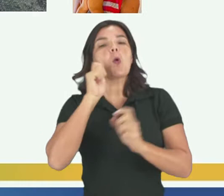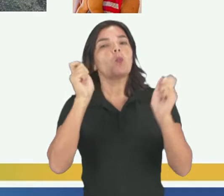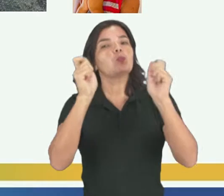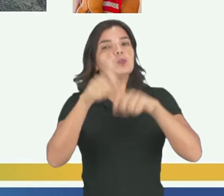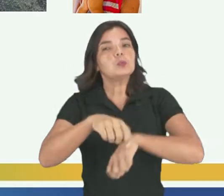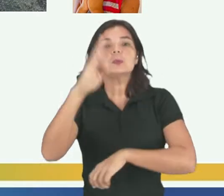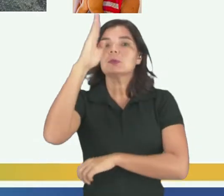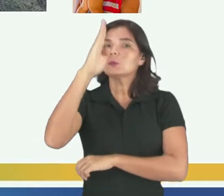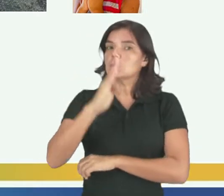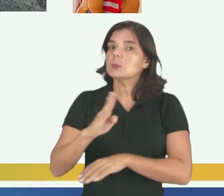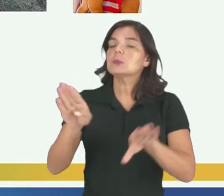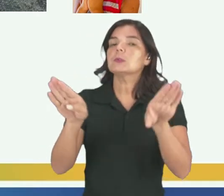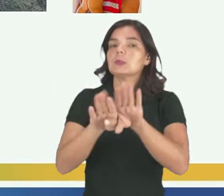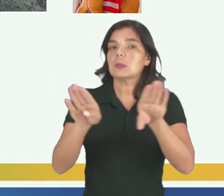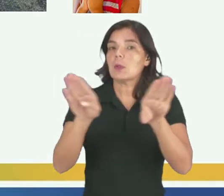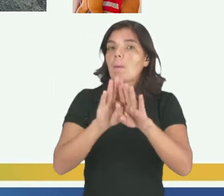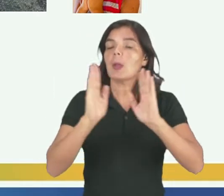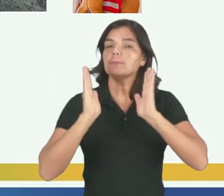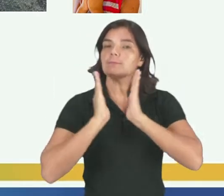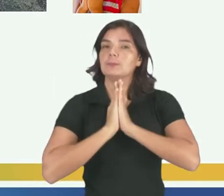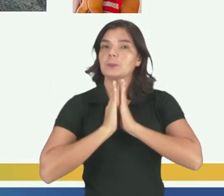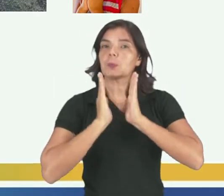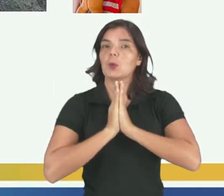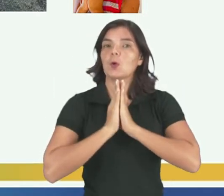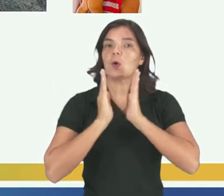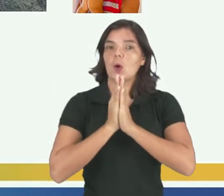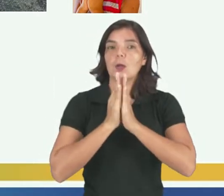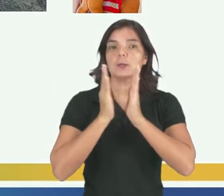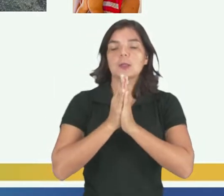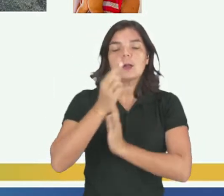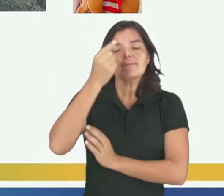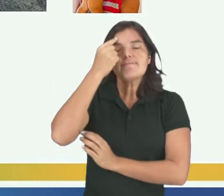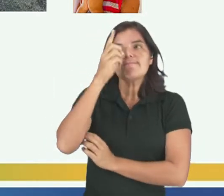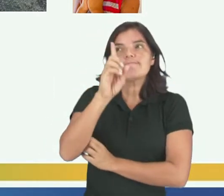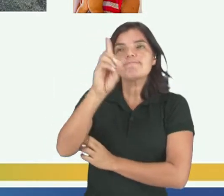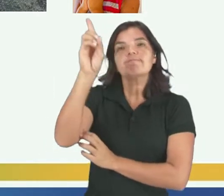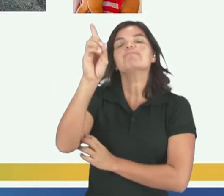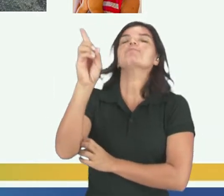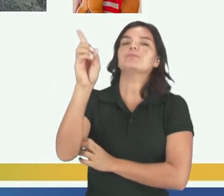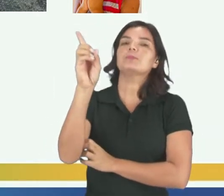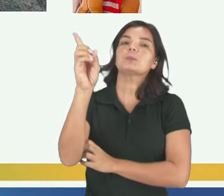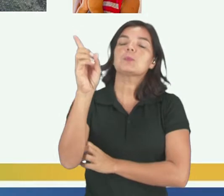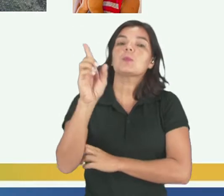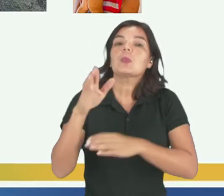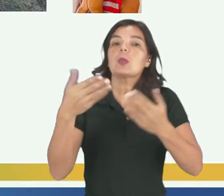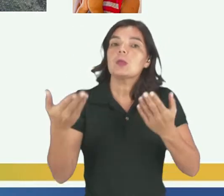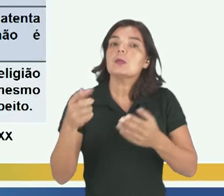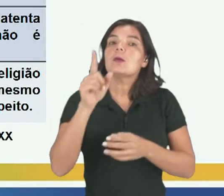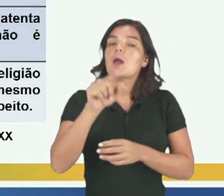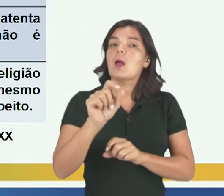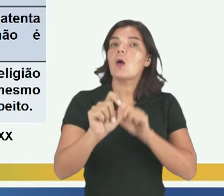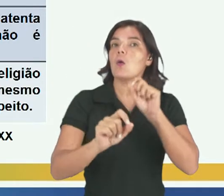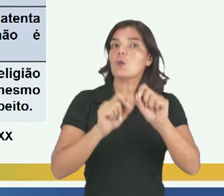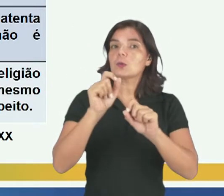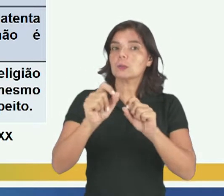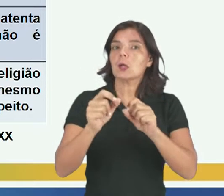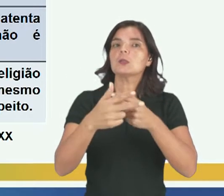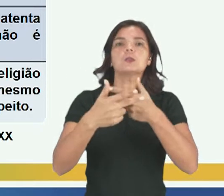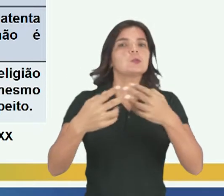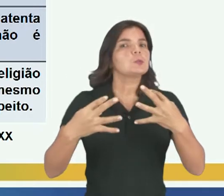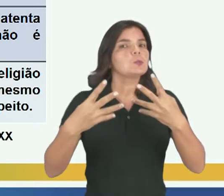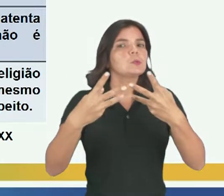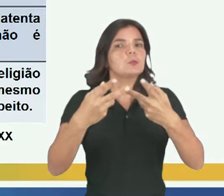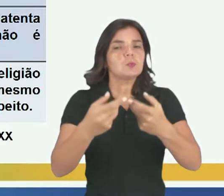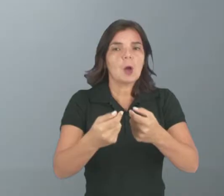possivelmente brasileira que vai estar fazendo a sua oração, a sua reflexão, né, e isso é algo